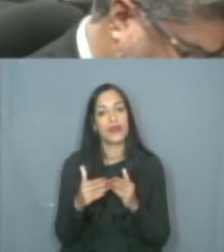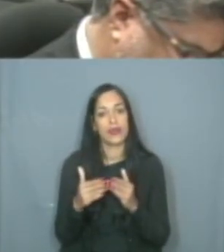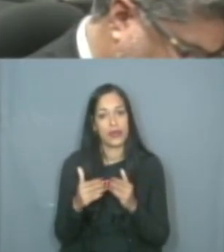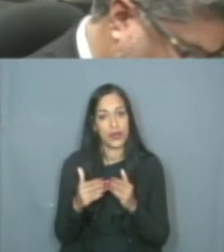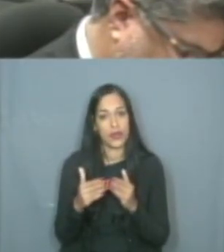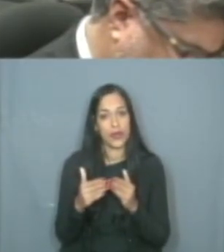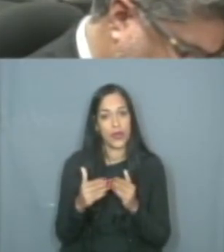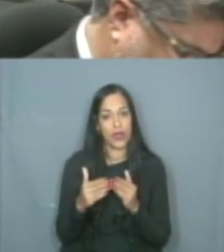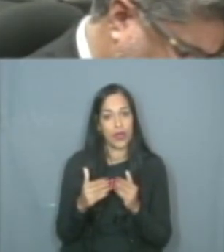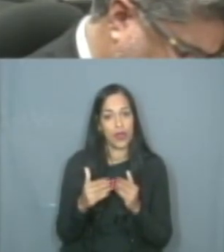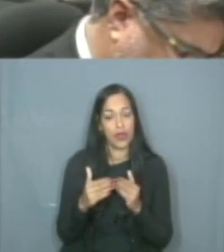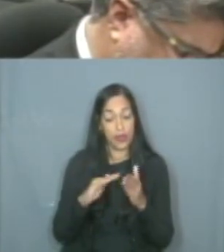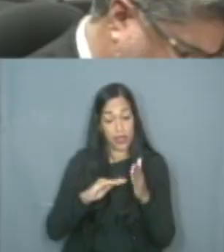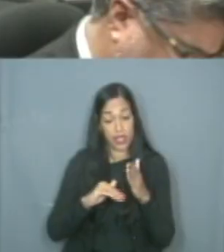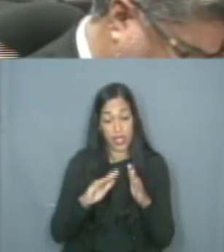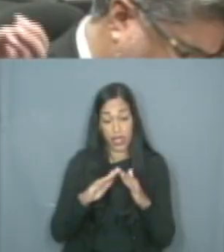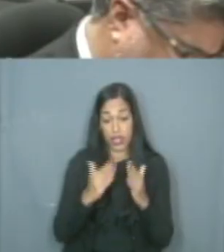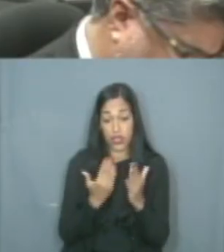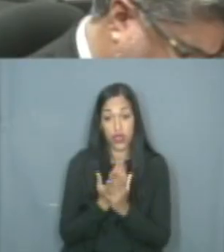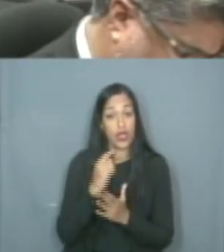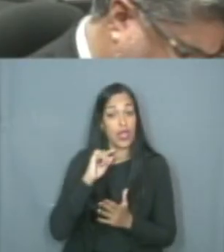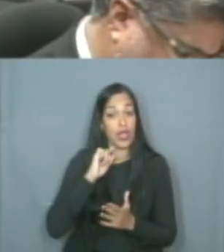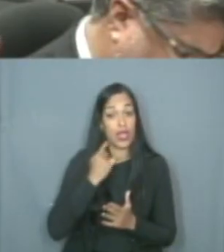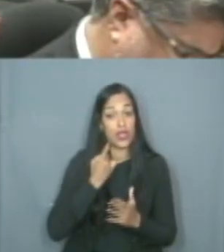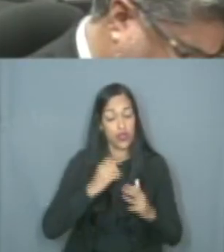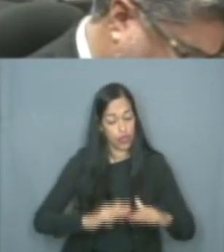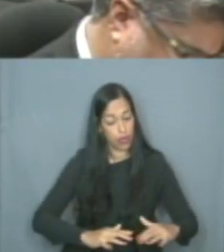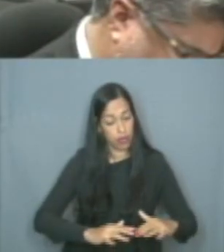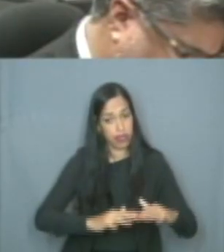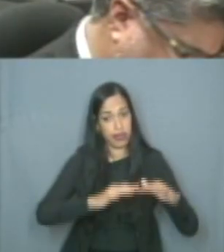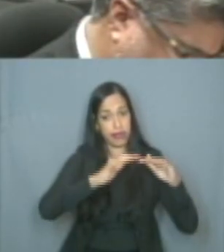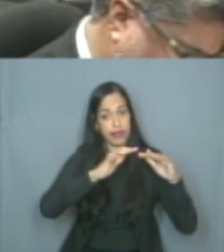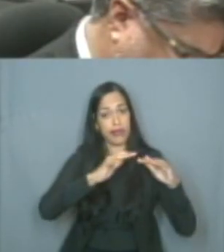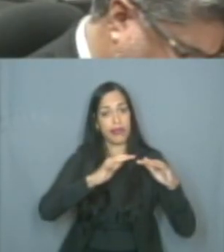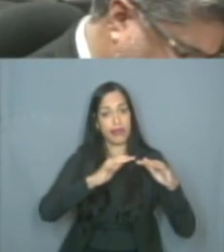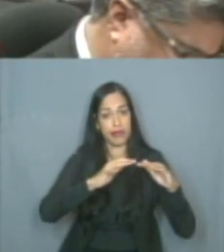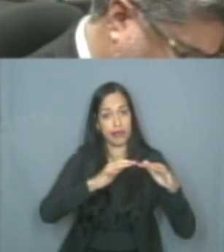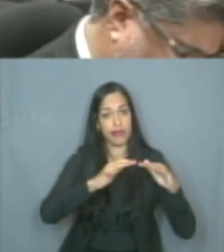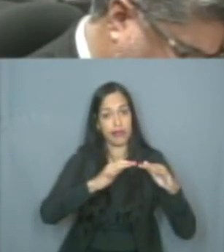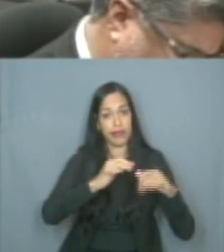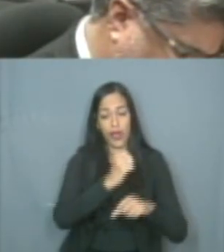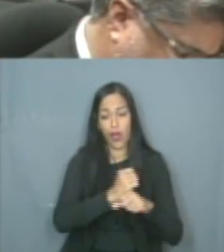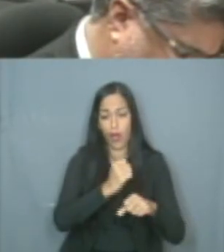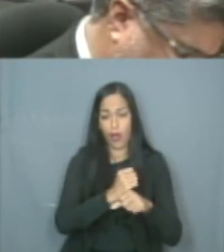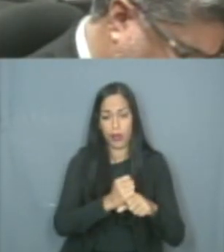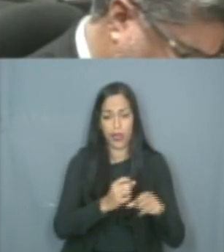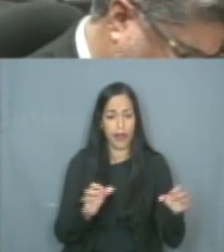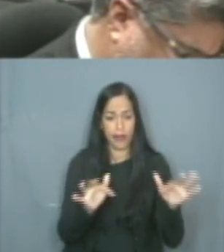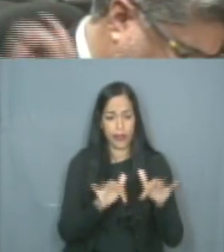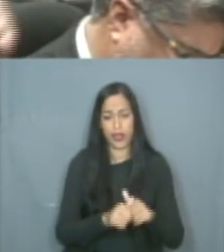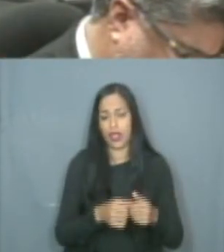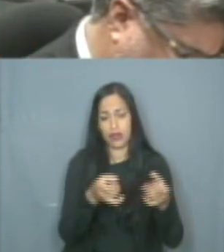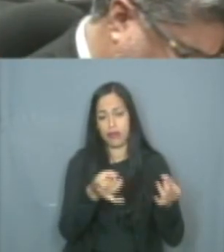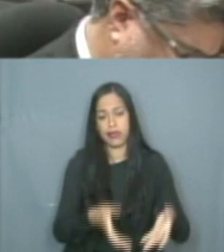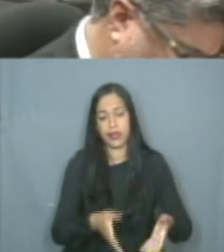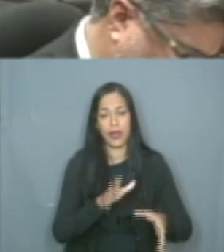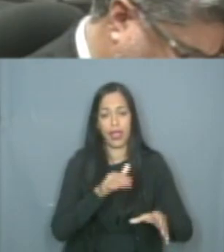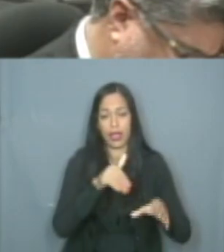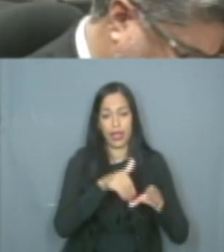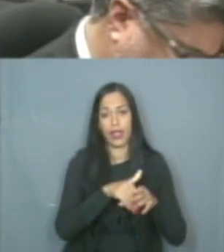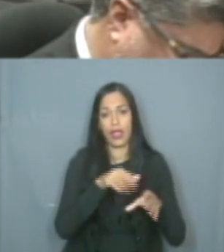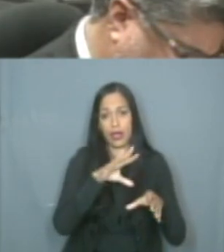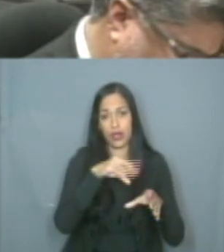da escola entulhos de lixo, resto de obra que existe dentro da escola, que inclusive